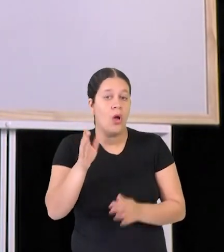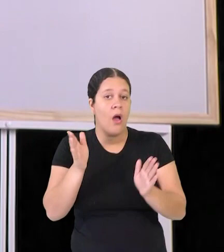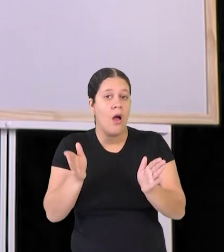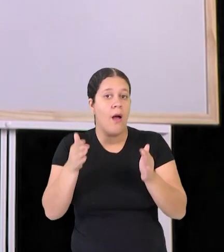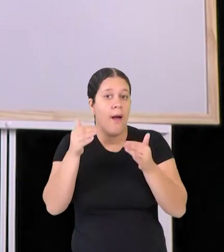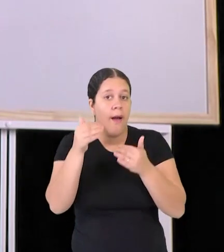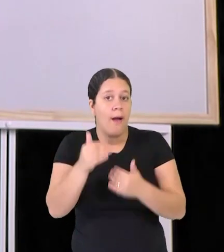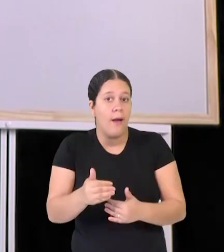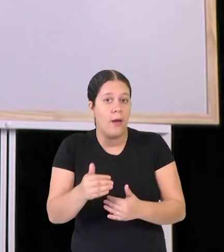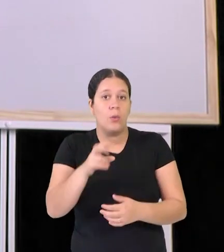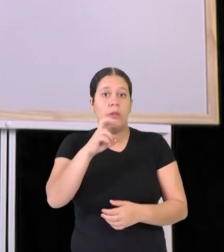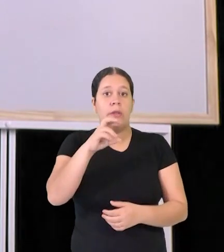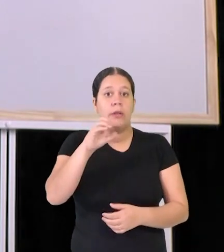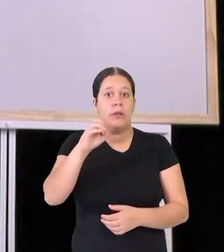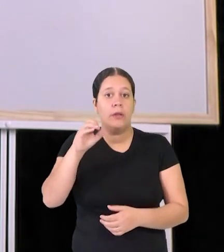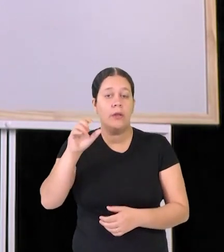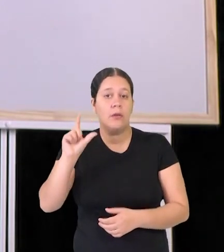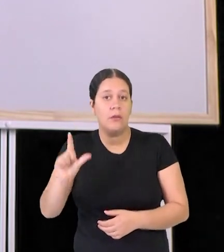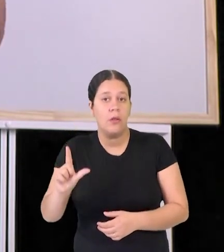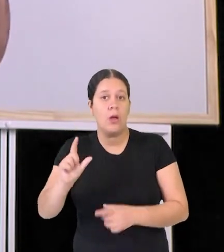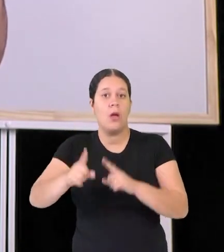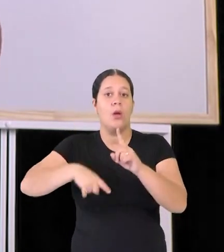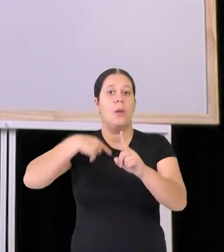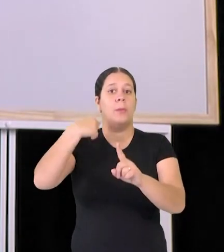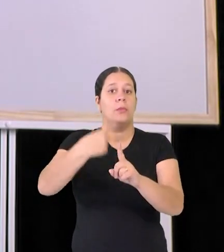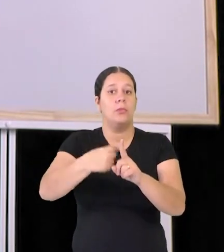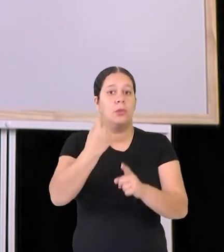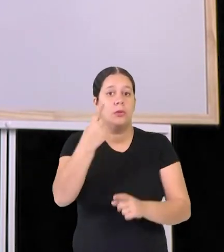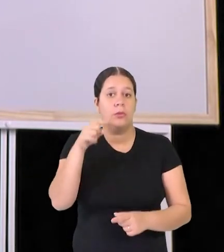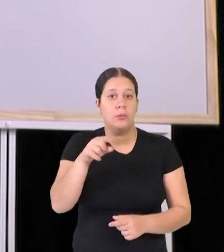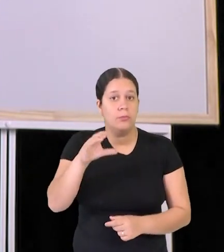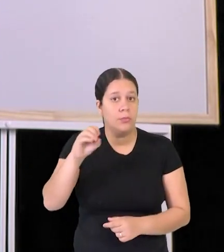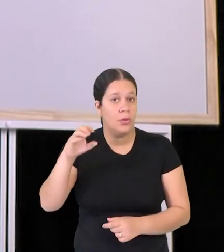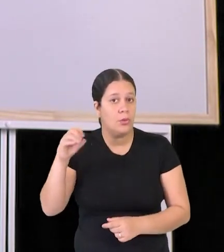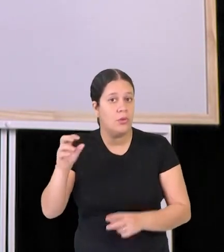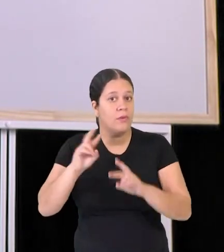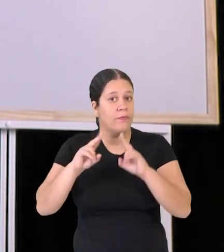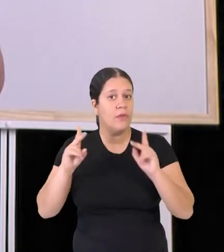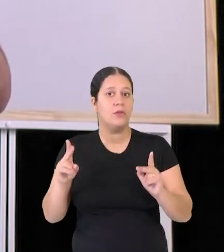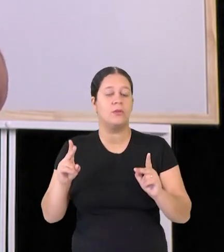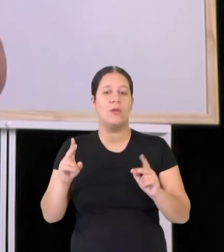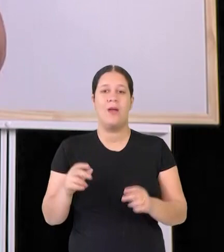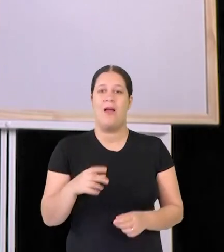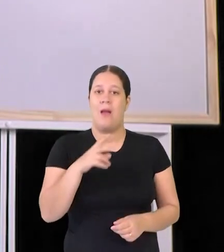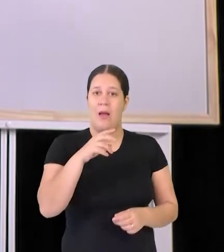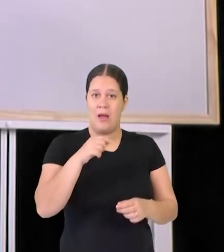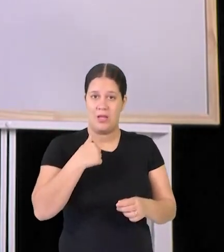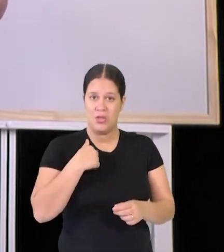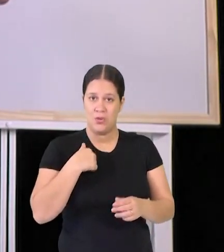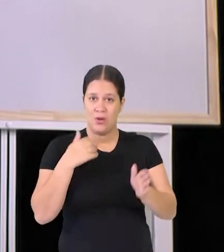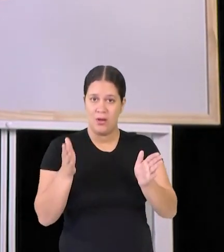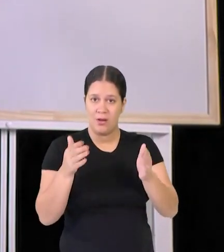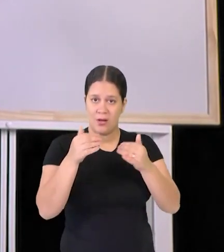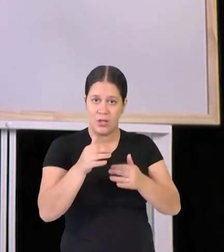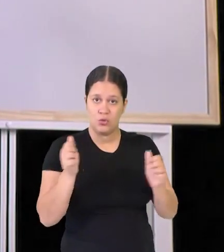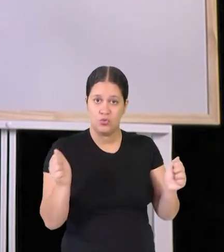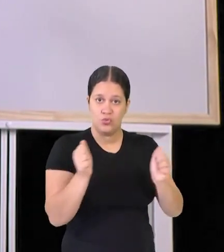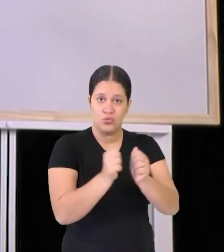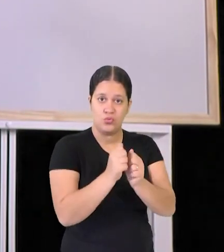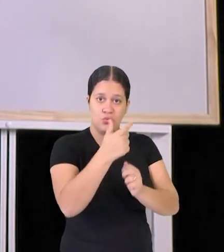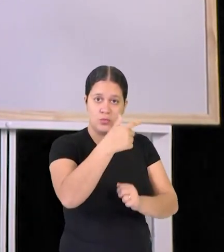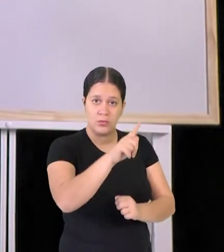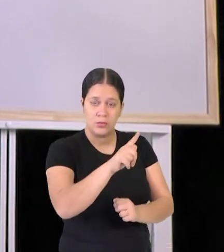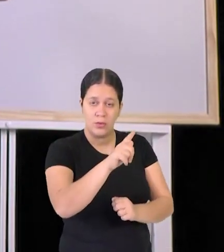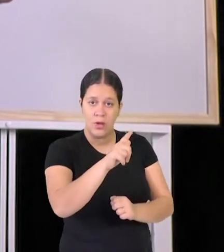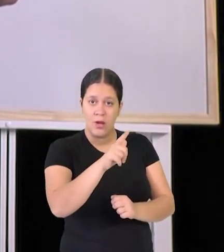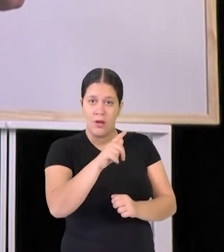litros e aumentou para 1000, beleza? Com duas caixas diferentes. Agora, a pressão, se eu coloco uma caixa do lado da outra, isso